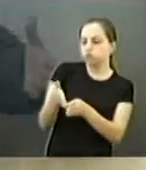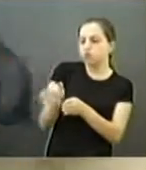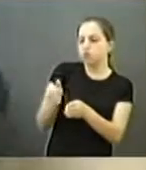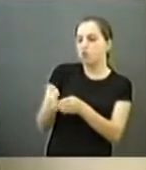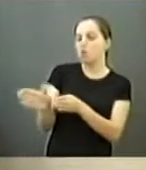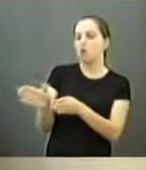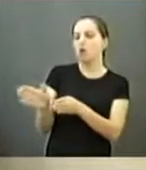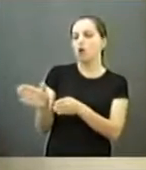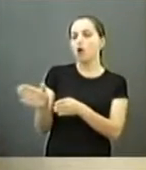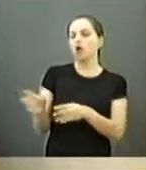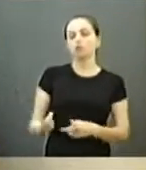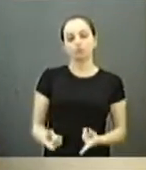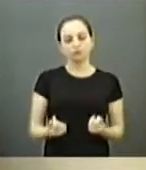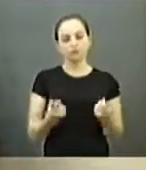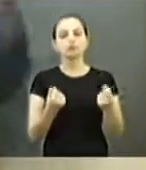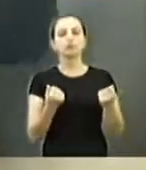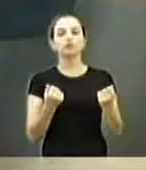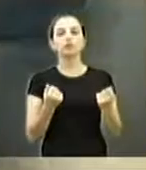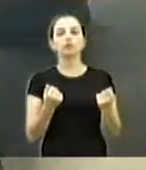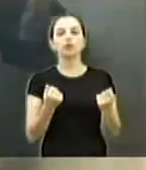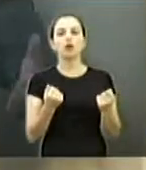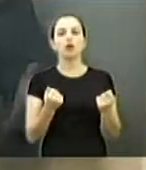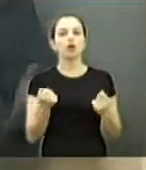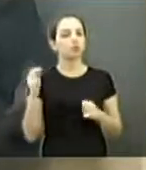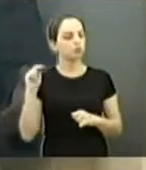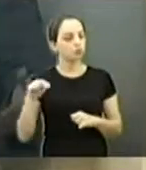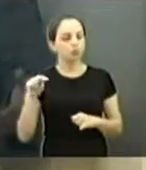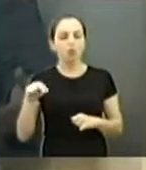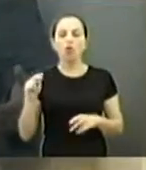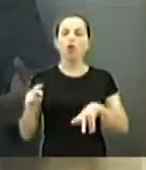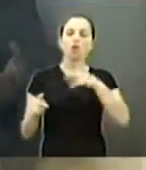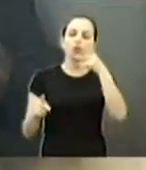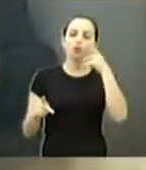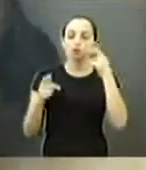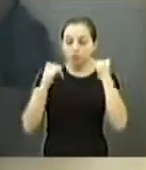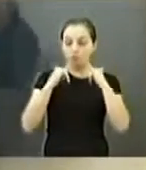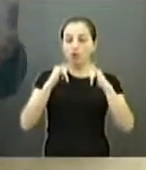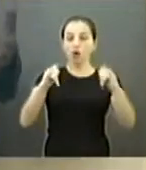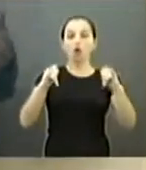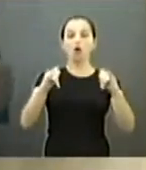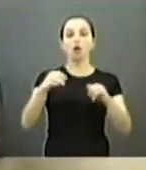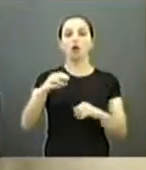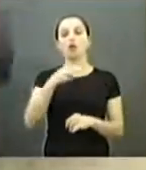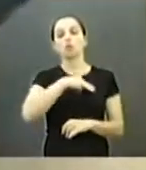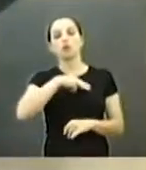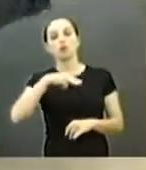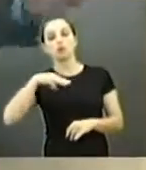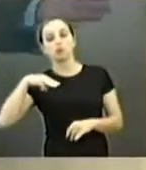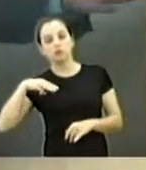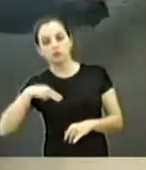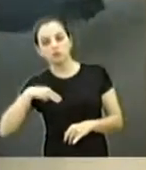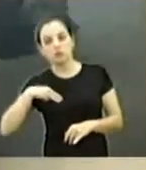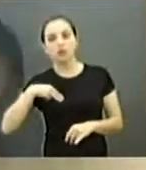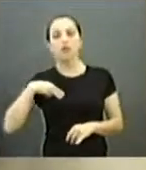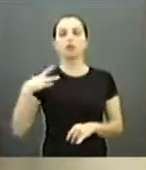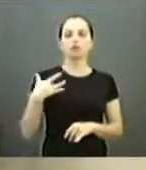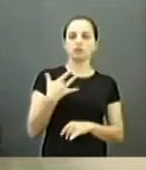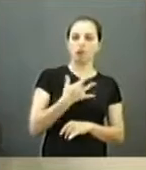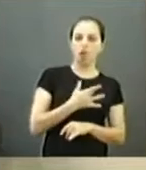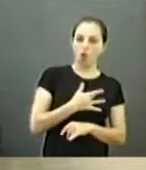foi confirmada. Em nenhum momento a vereadora fala que o Ministério da Saúde, porque é do partido